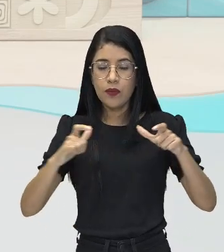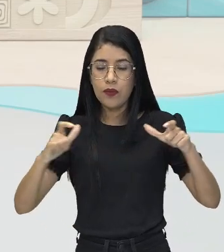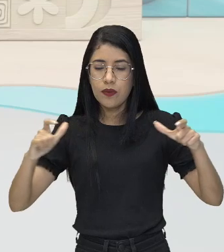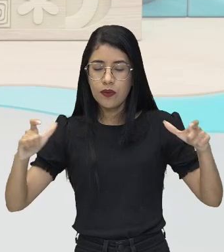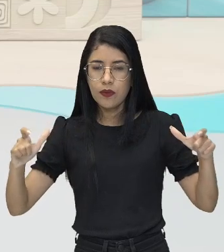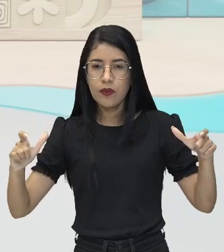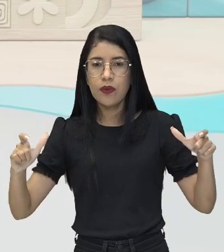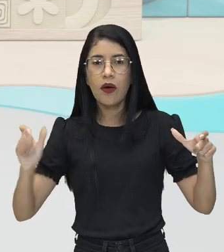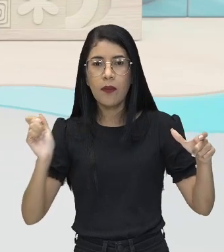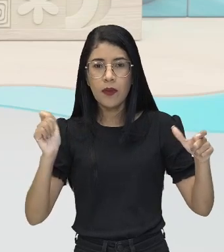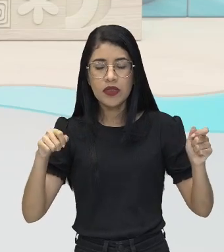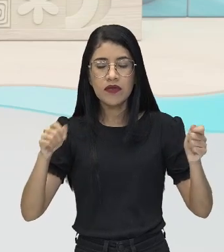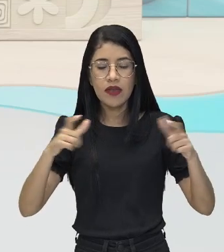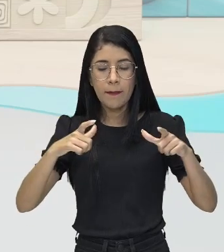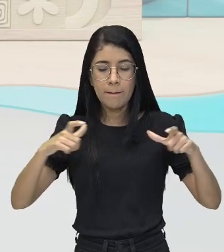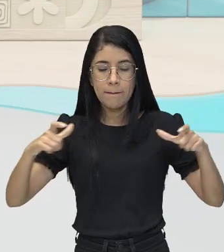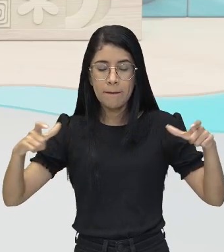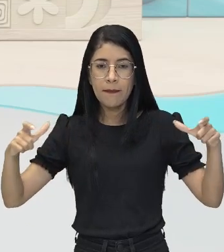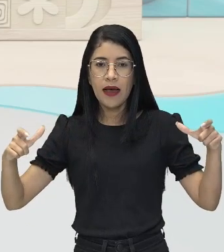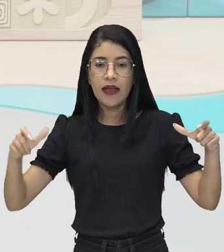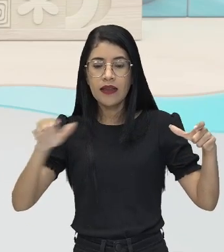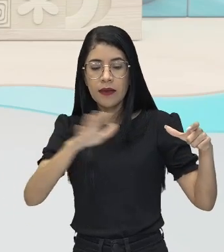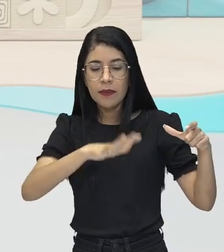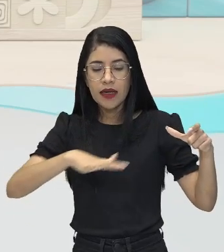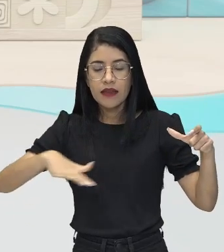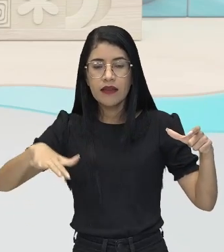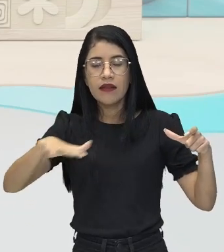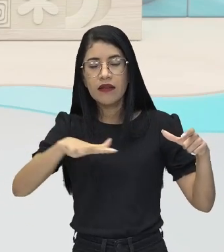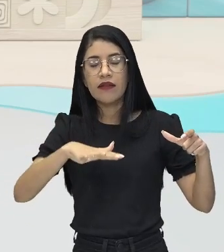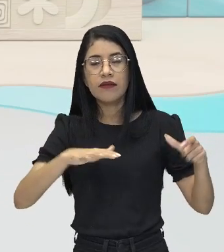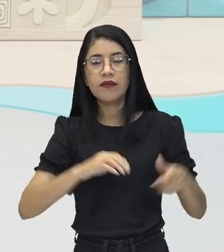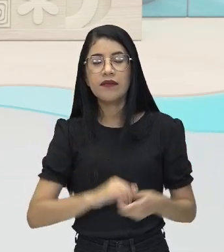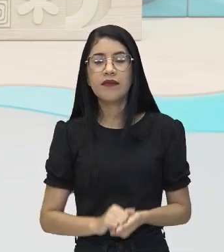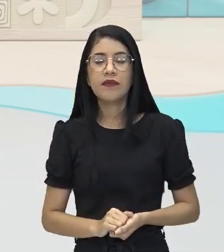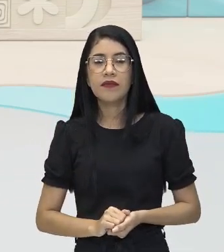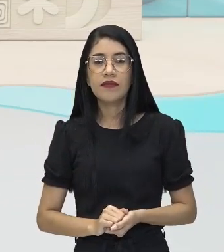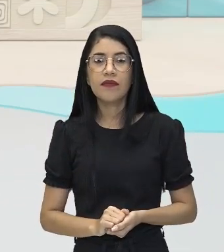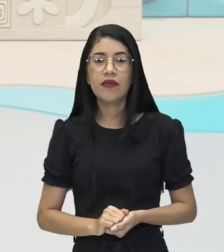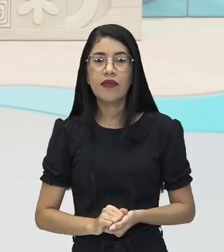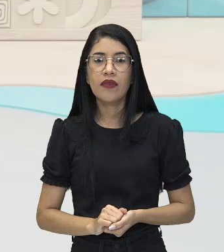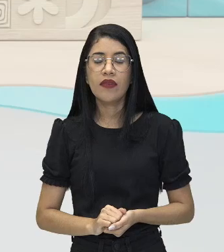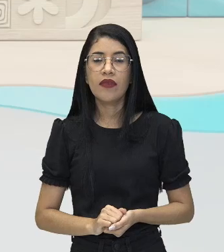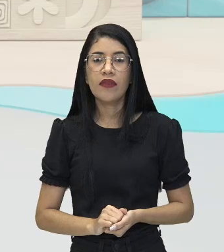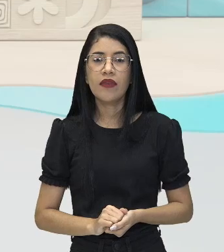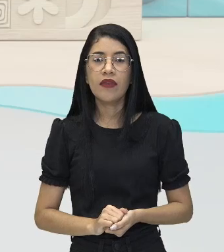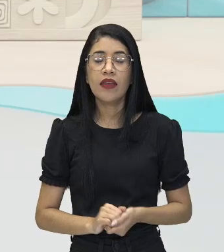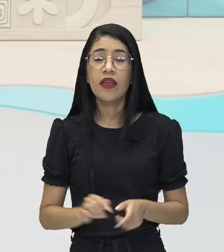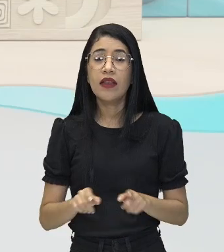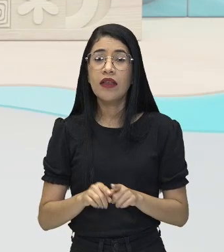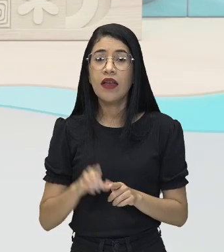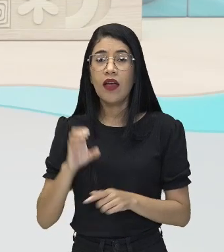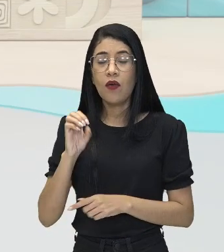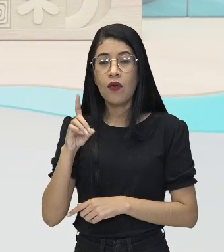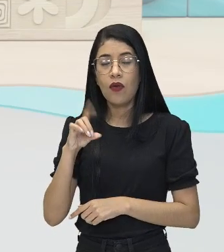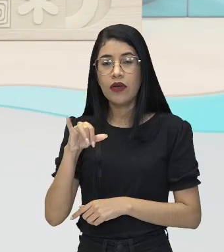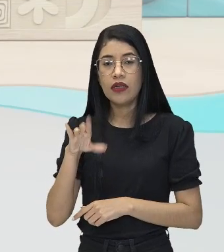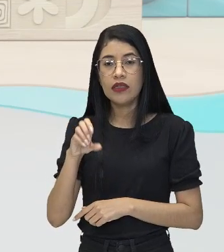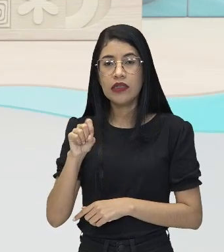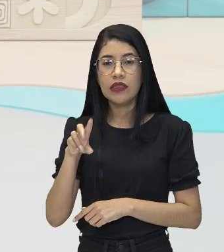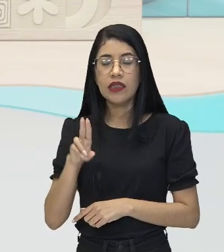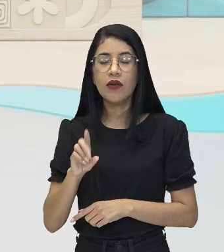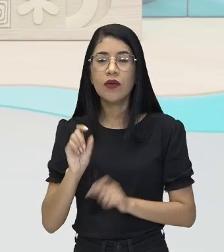interior da arquitetura, dos templos. E nada mais trazer para vocês o Coliseu, que fala sobre